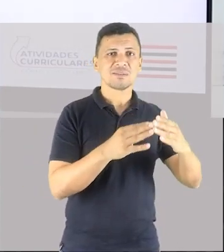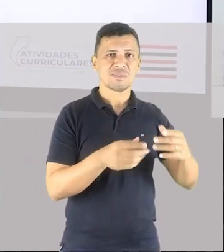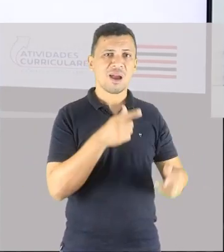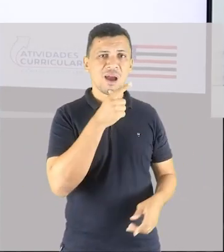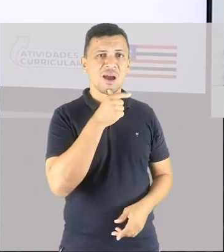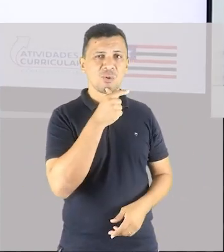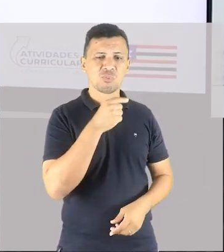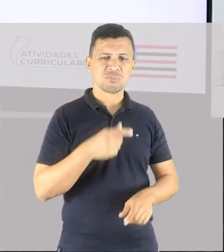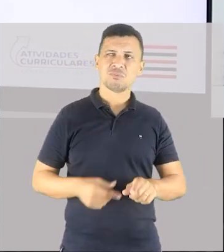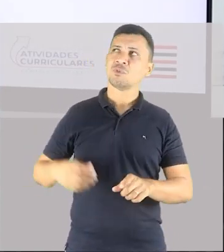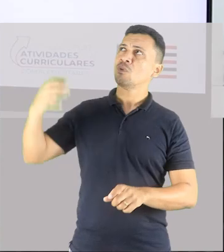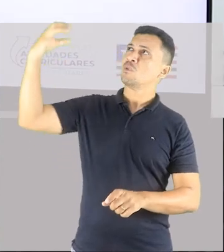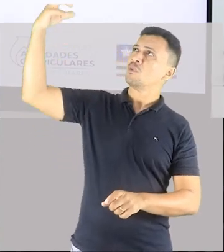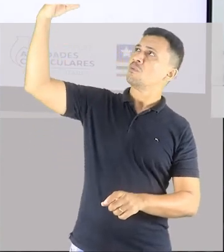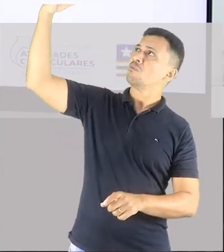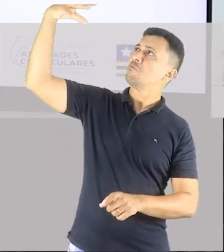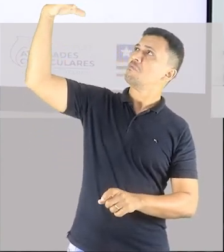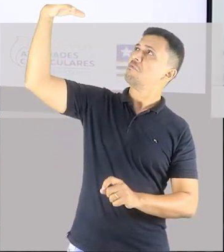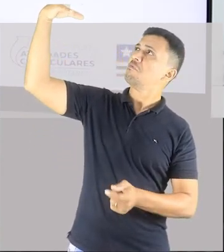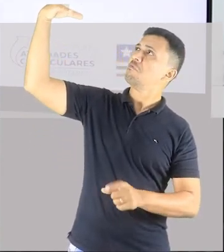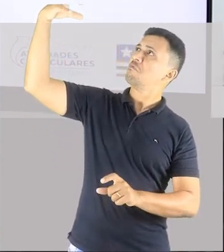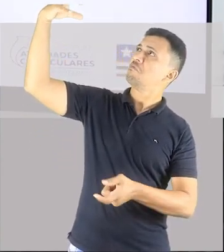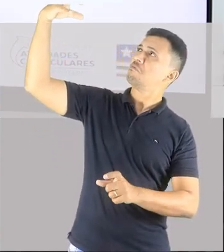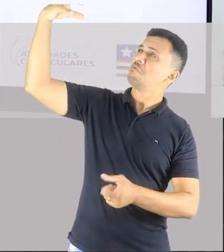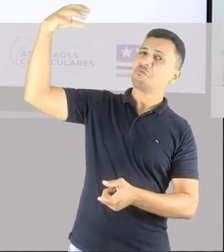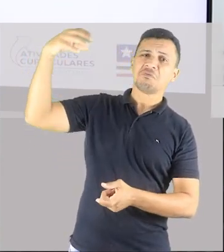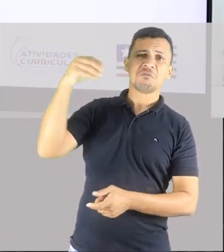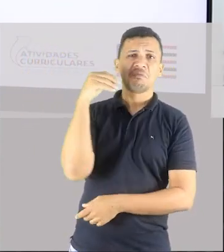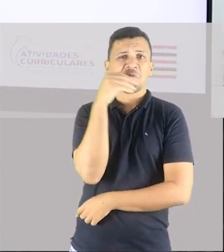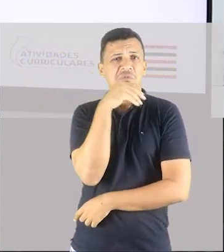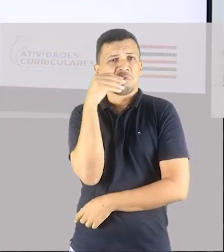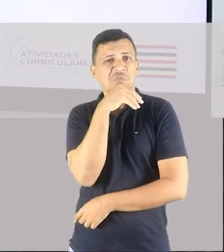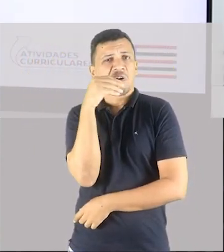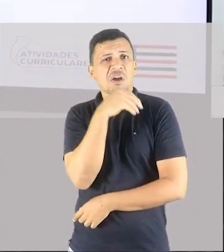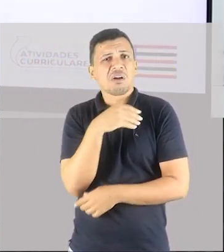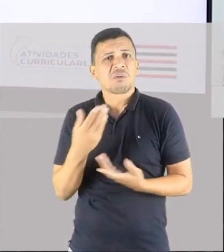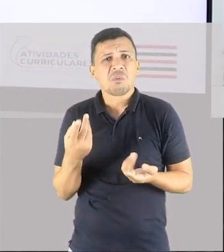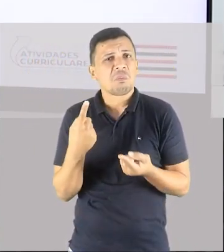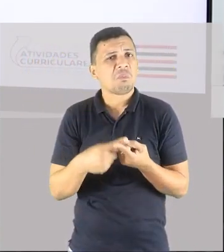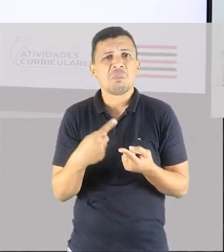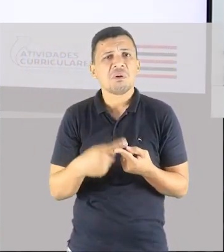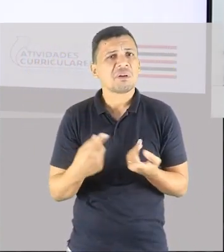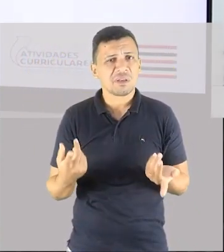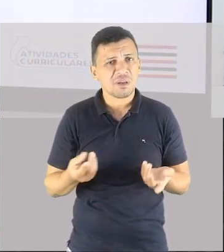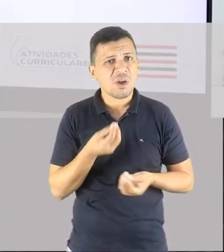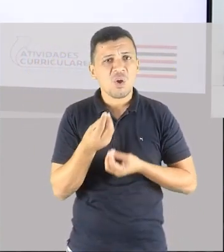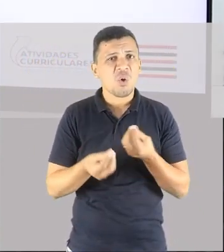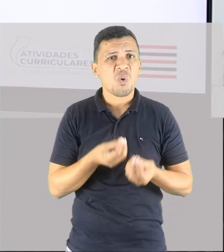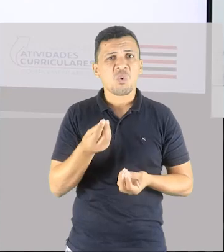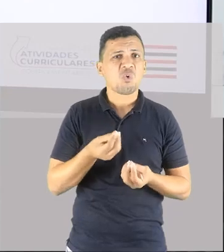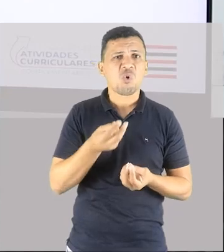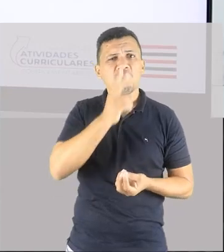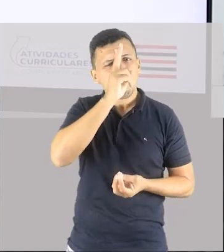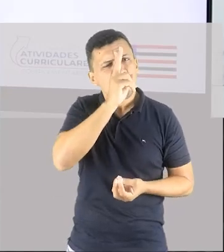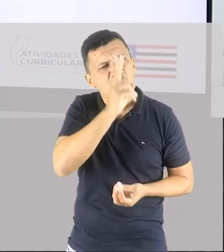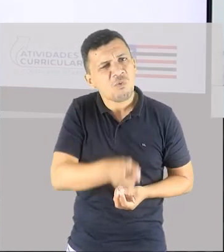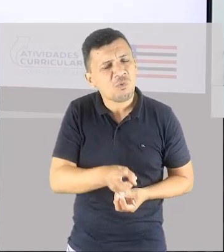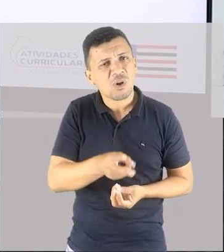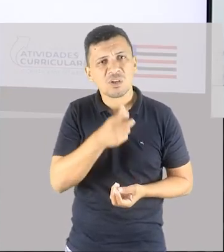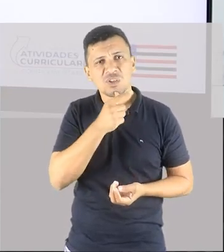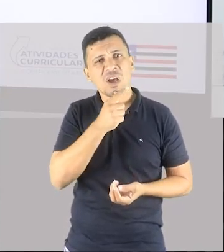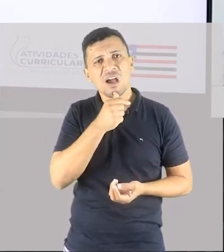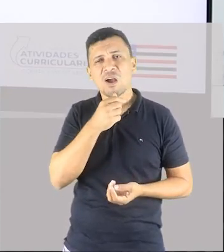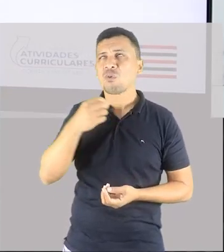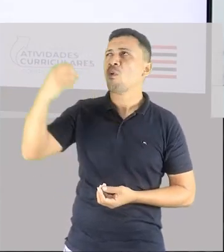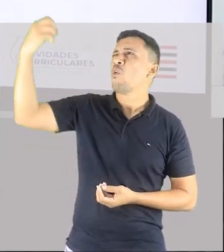casa, a água é muito fraquinha, o que eu posso fazer para aumentar a vazão ali, né? Para aumentar a pressão da água.